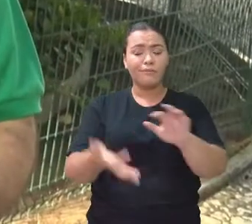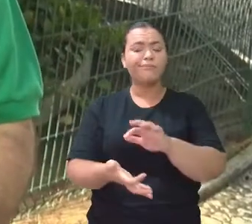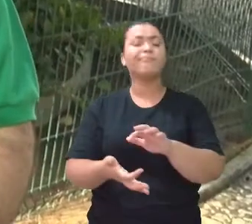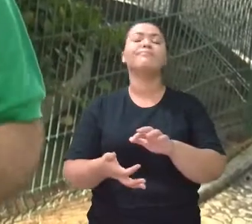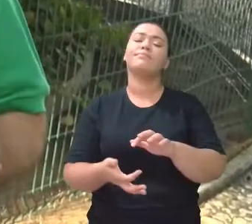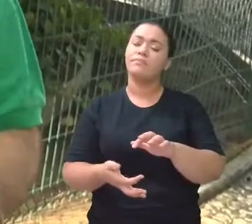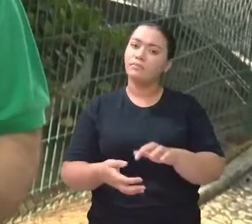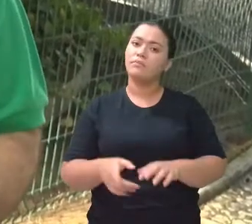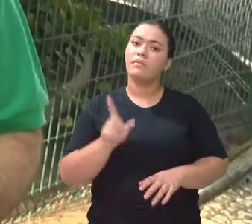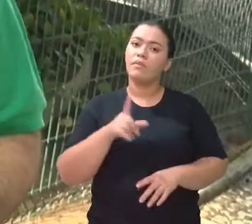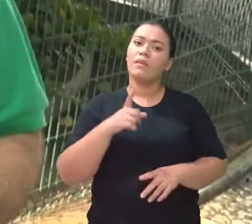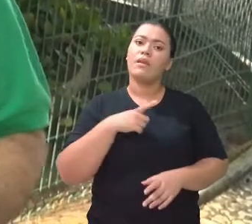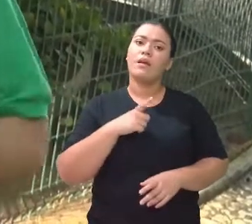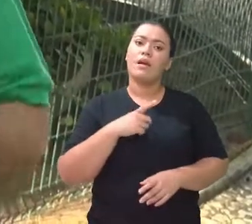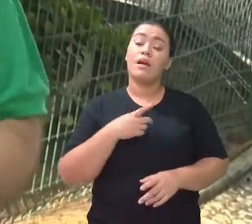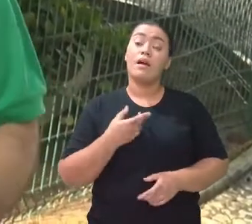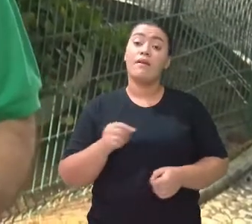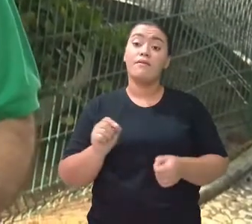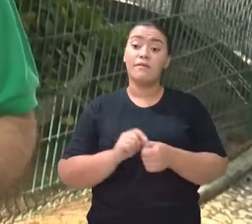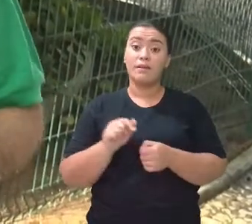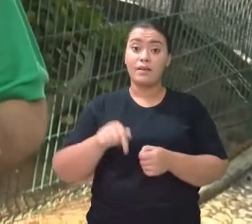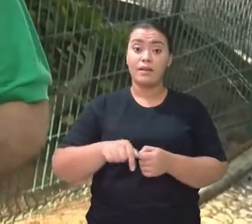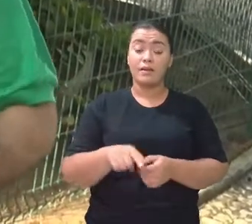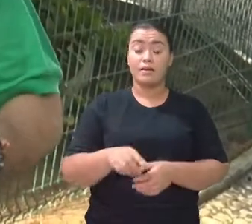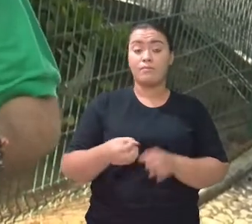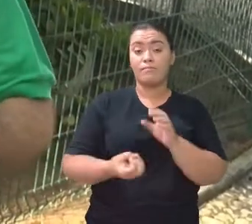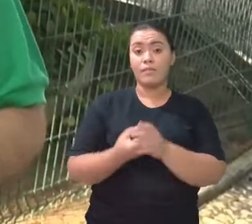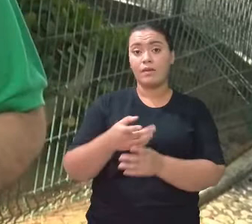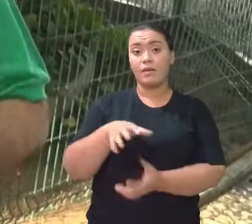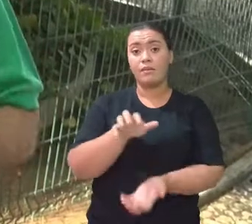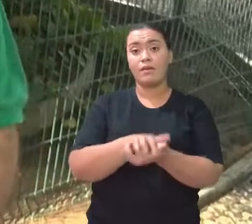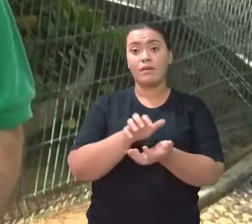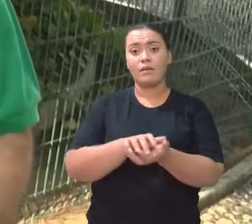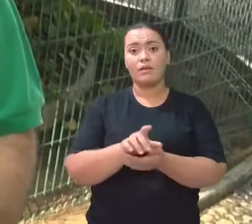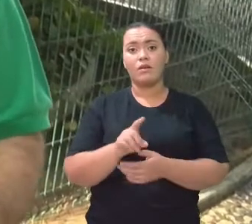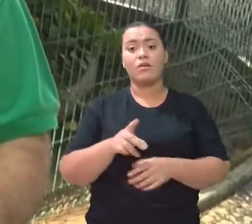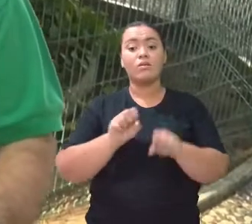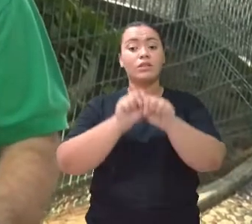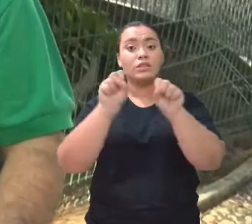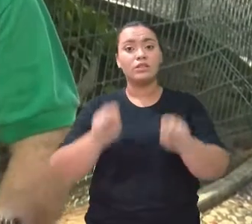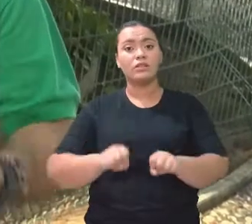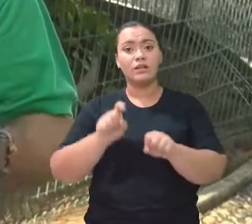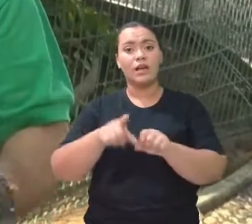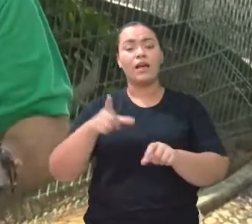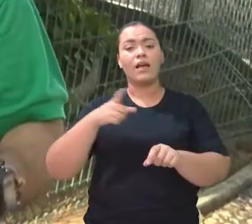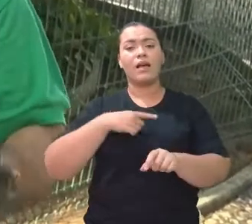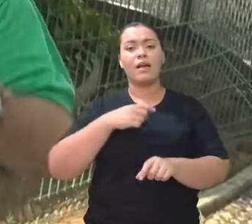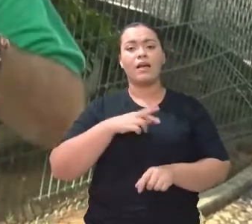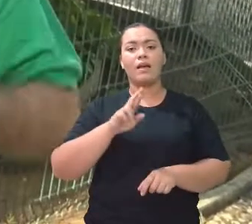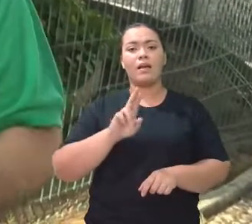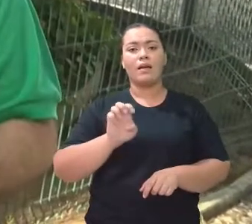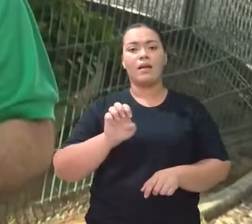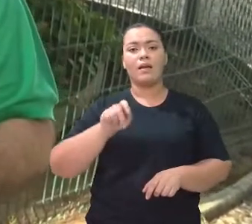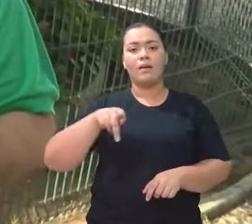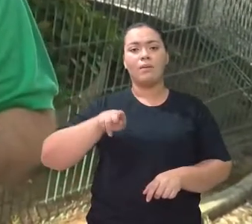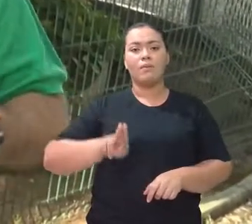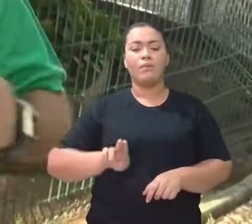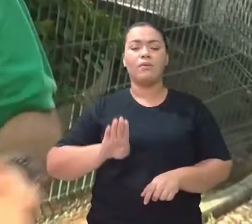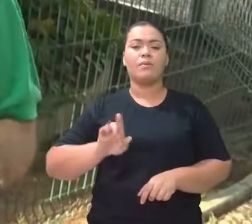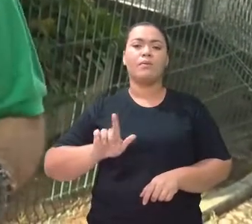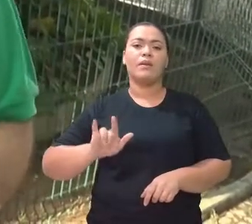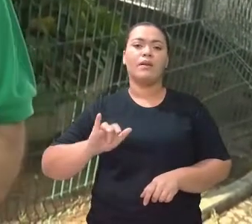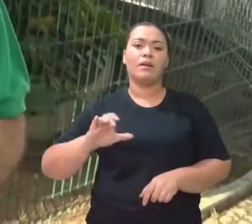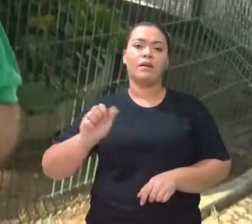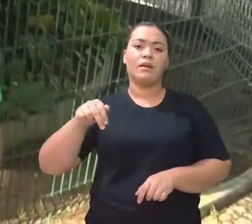ser implantadas aqui em Pernambuco não somente um sistema republicano, mas também um sistema